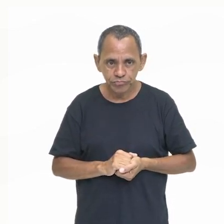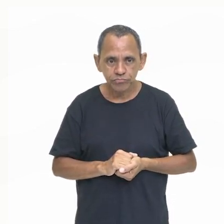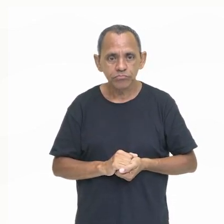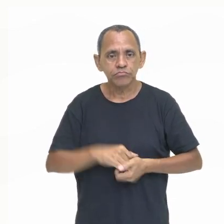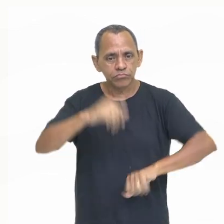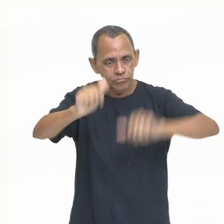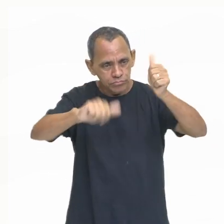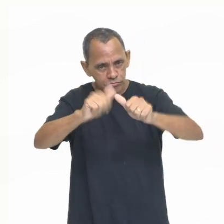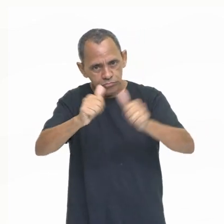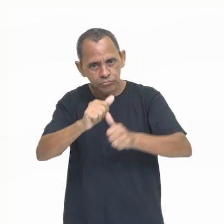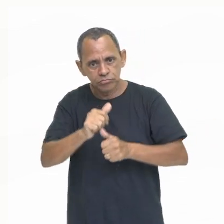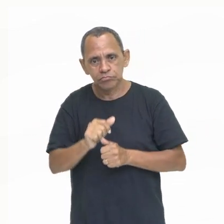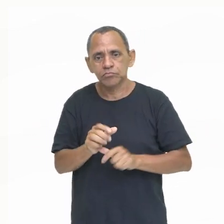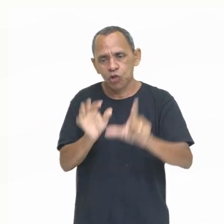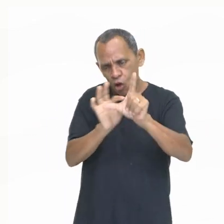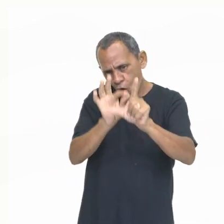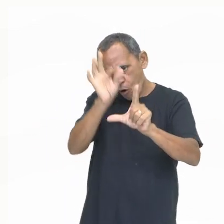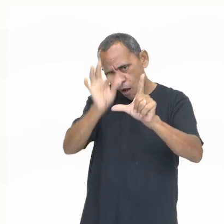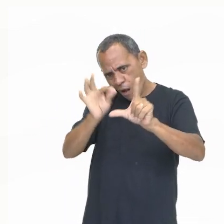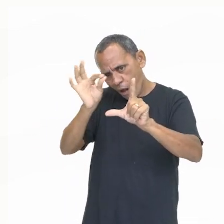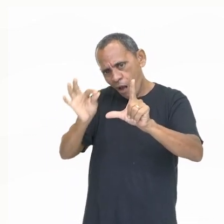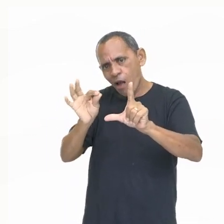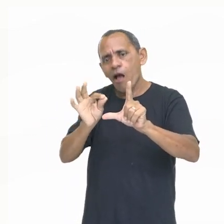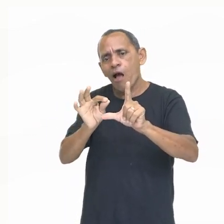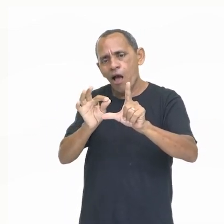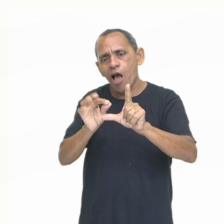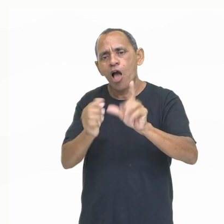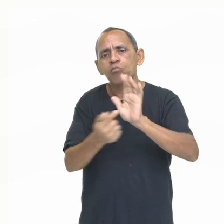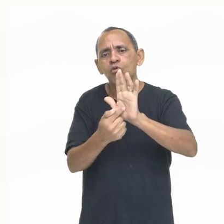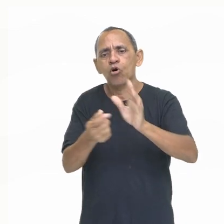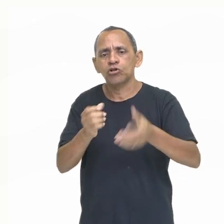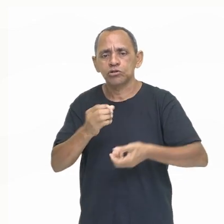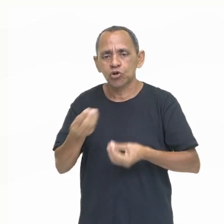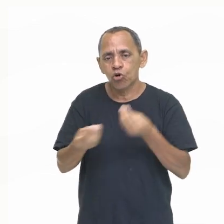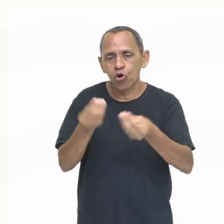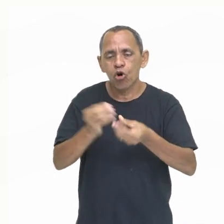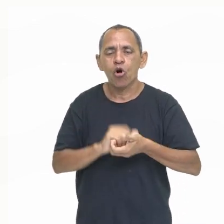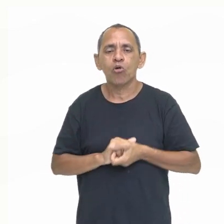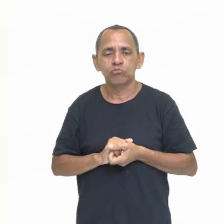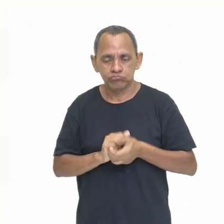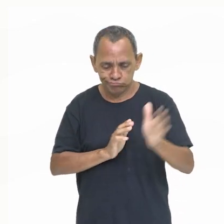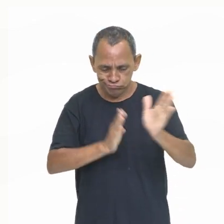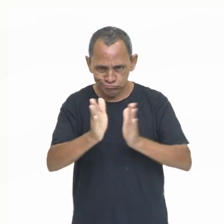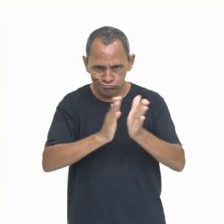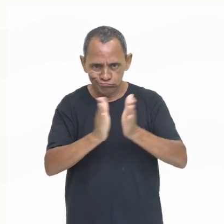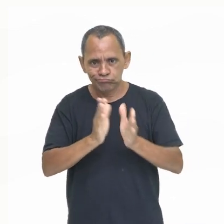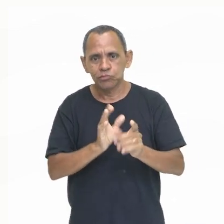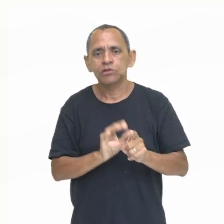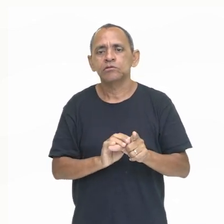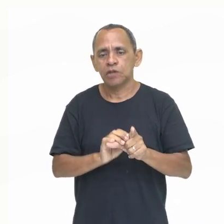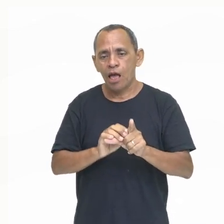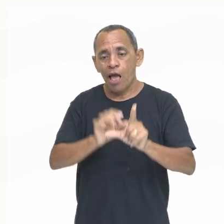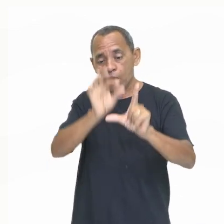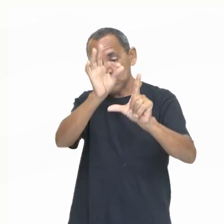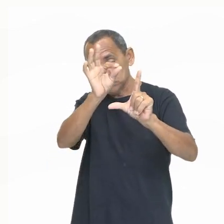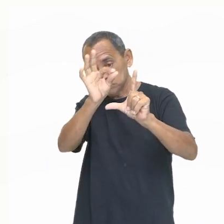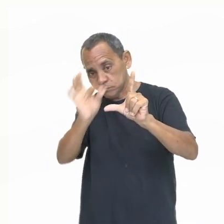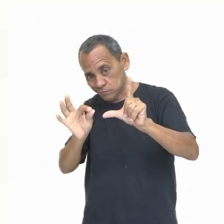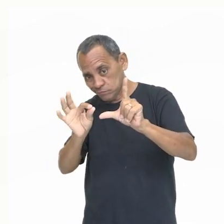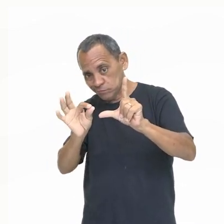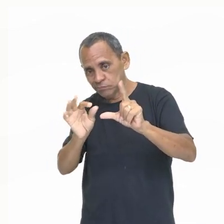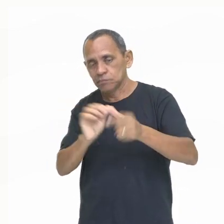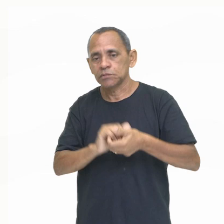Analisando o gráfico, determine os intervalos do domínio em que a função é decrescente. Olha só, aqui